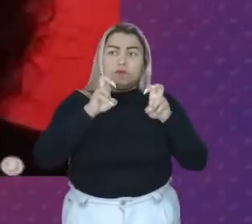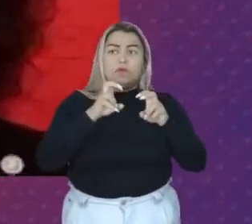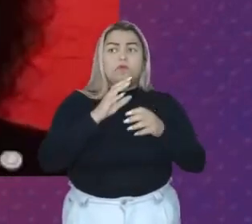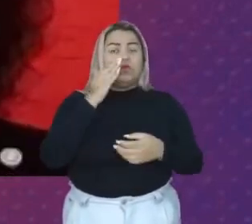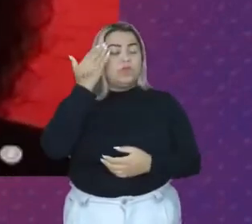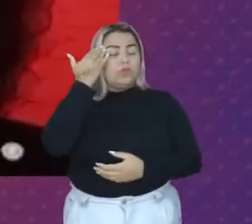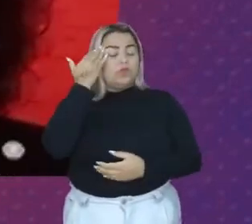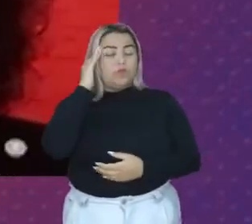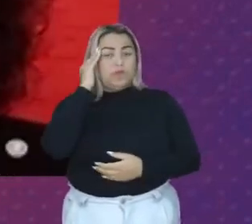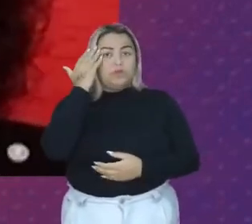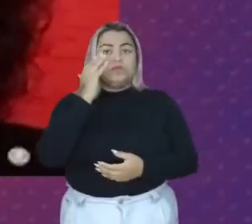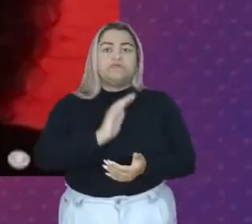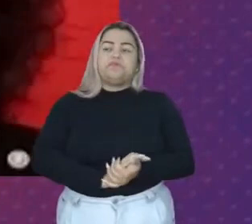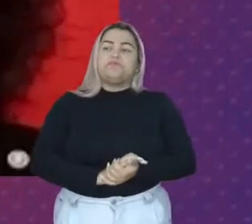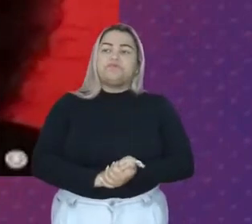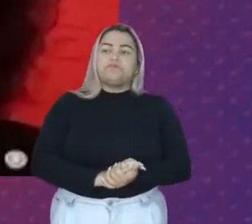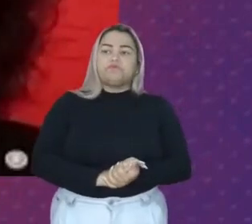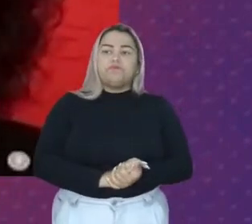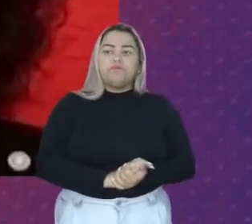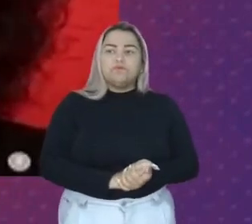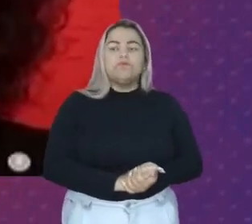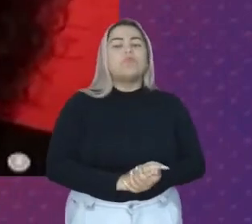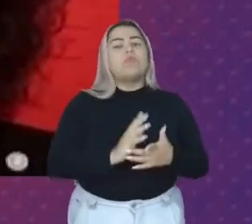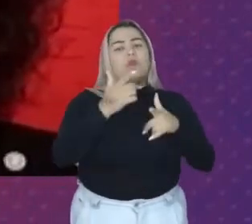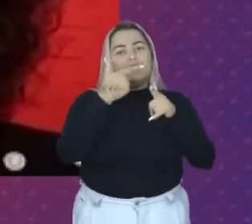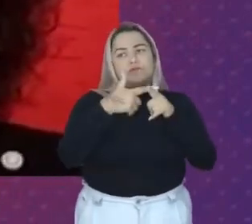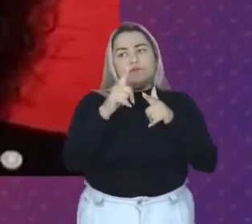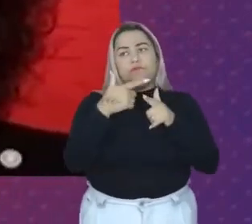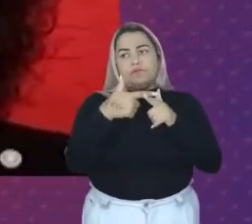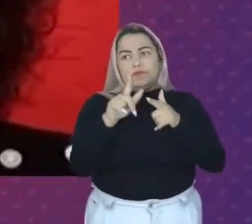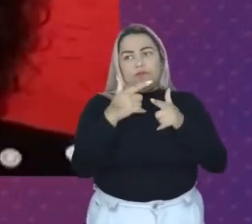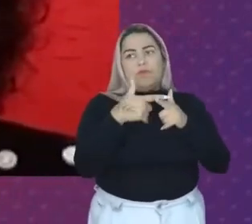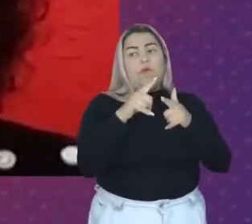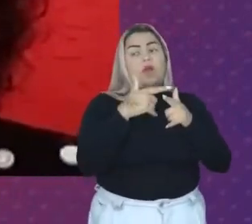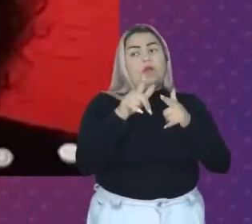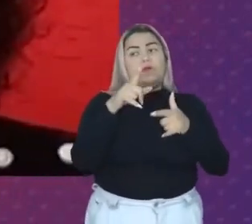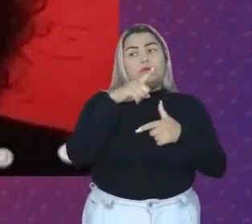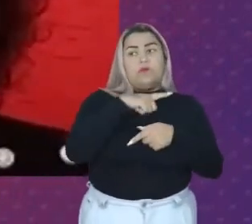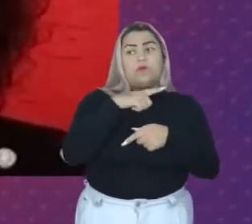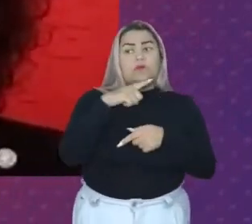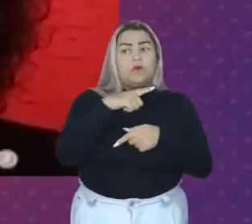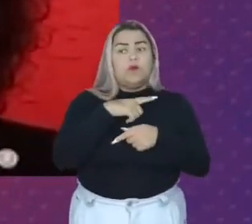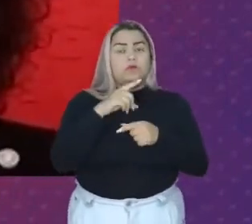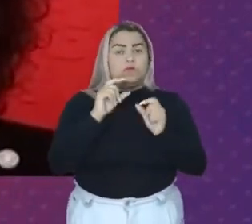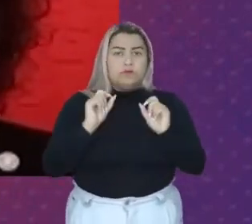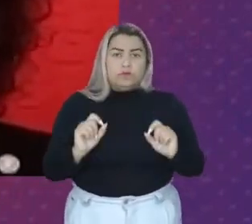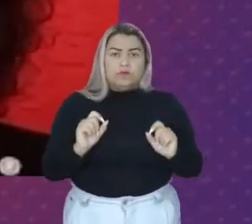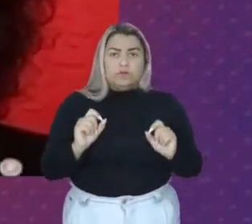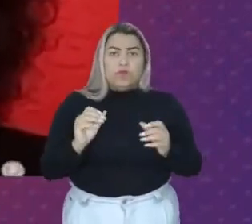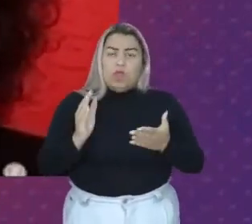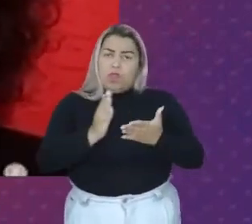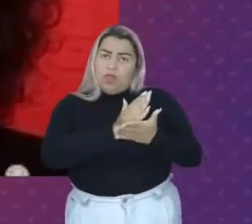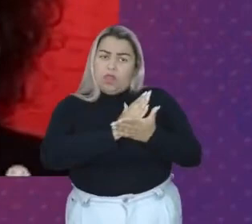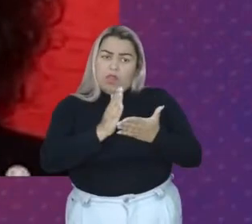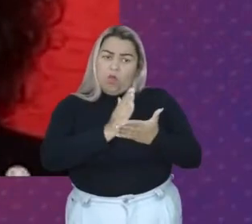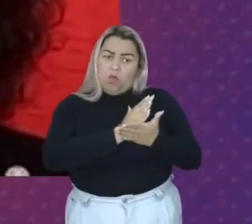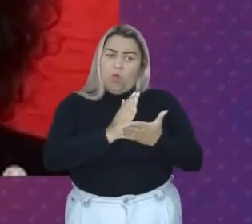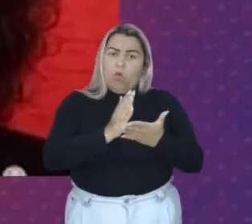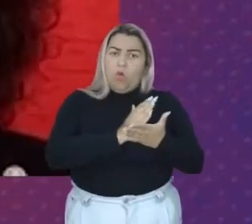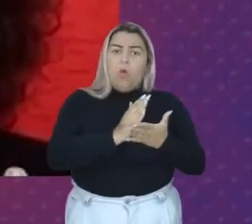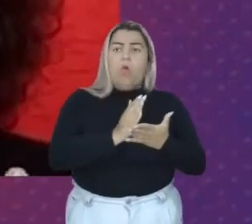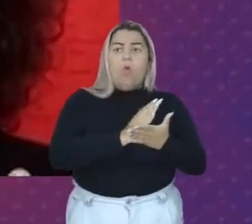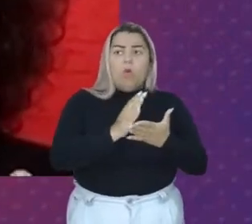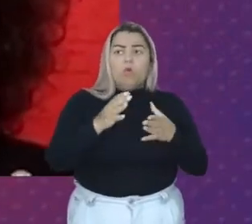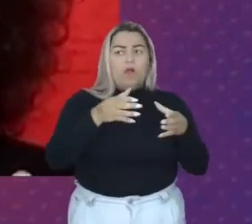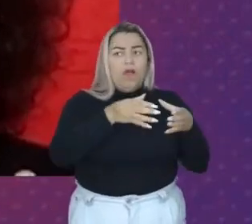convenção. Foram muitos problemas. Por parte de algumas bancadas de